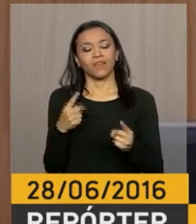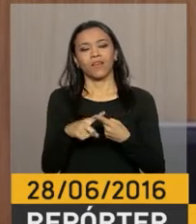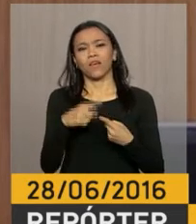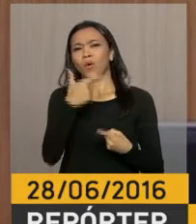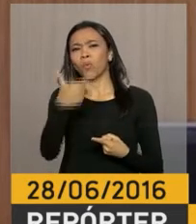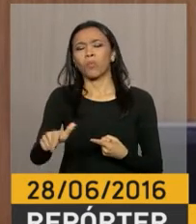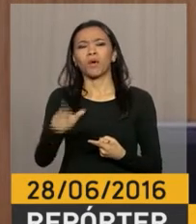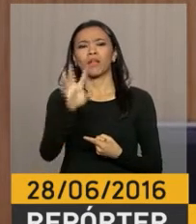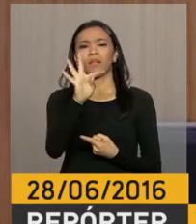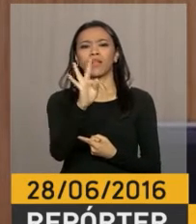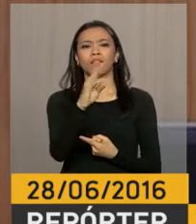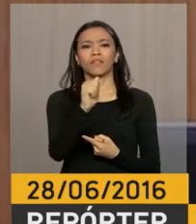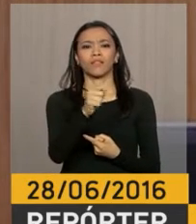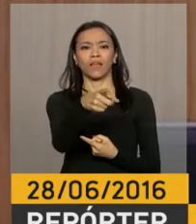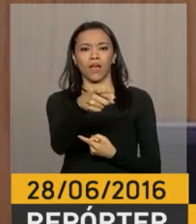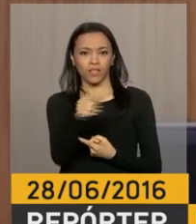que